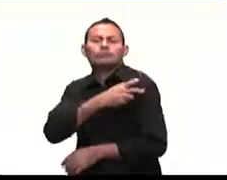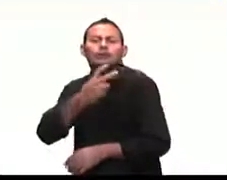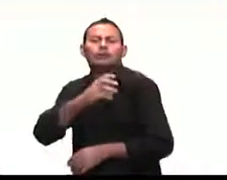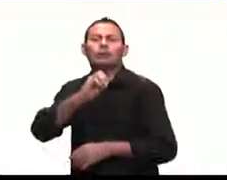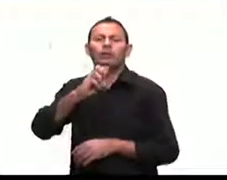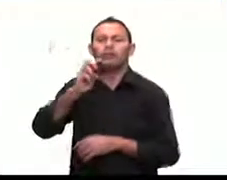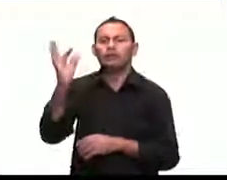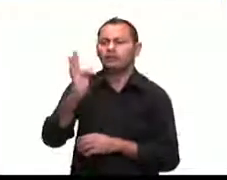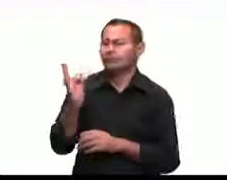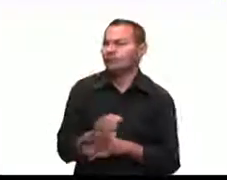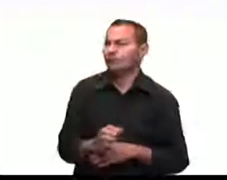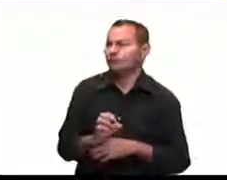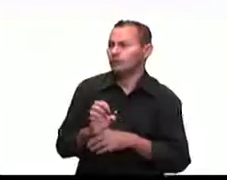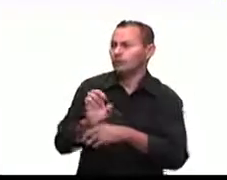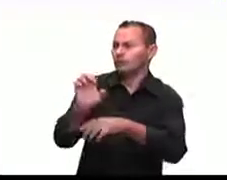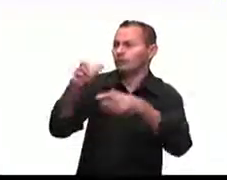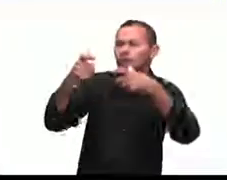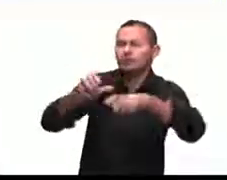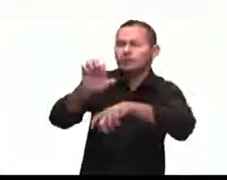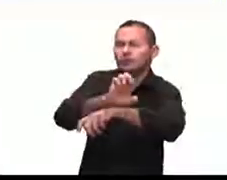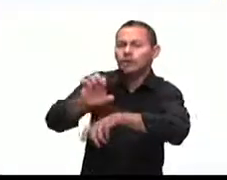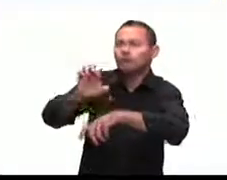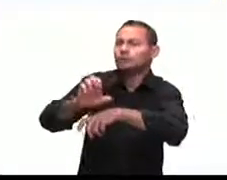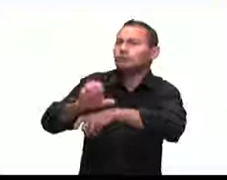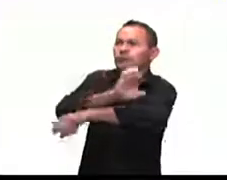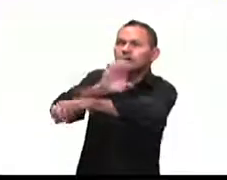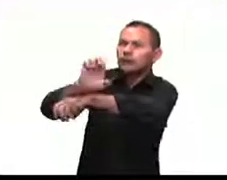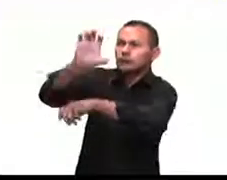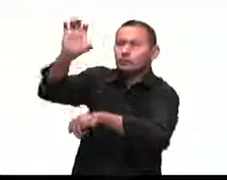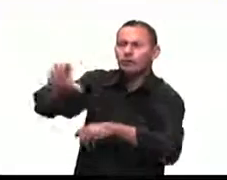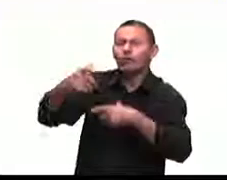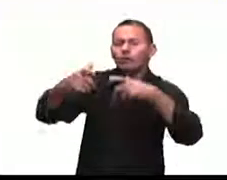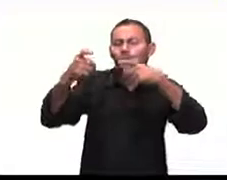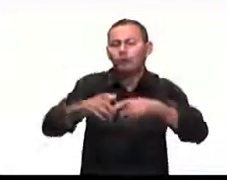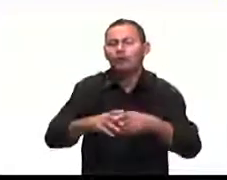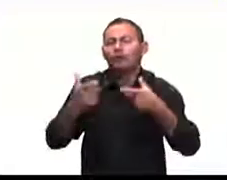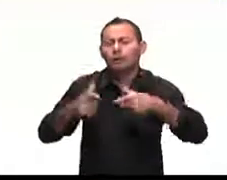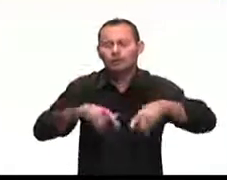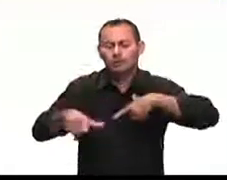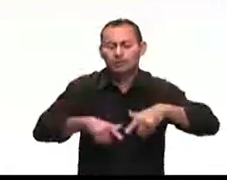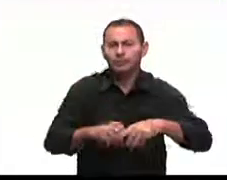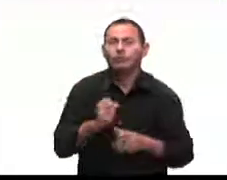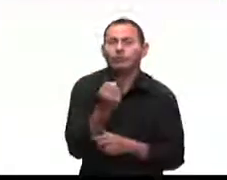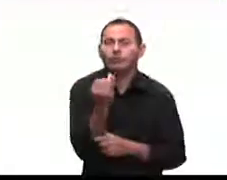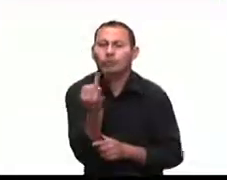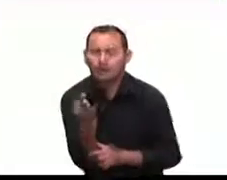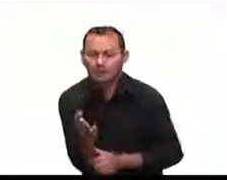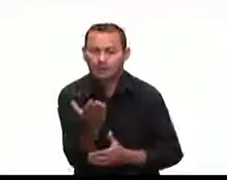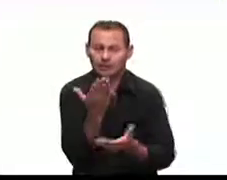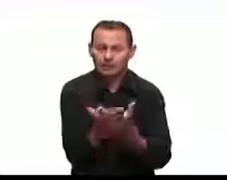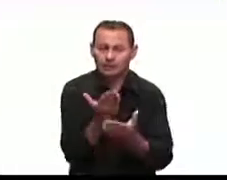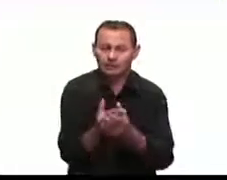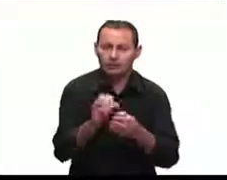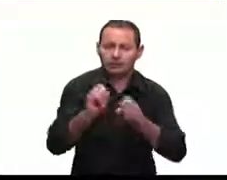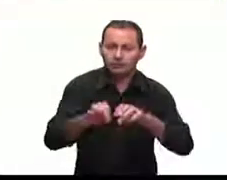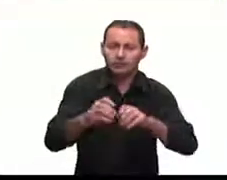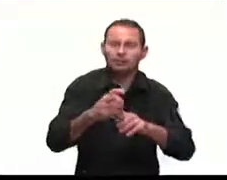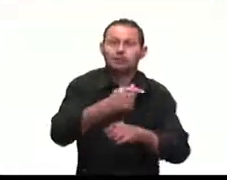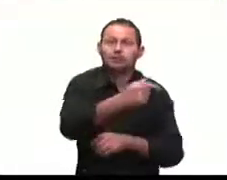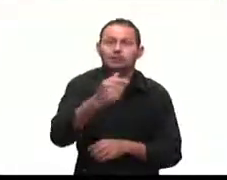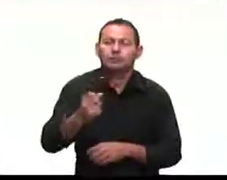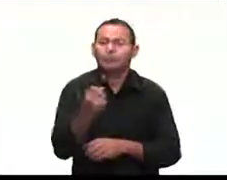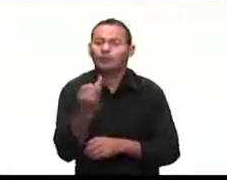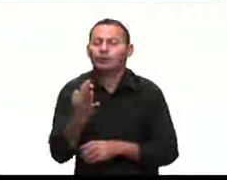ou a localização, aonde ele atua, quantas aulas ele dá por semana, quantas turmas